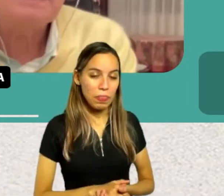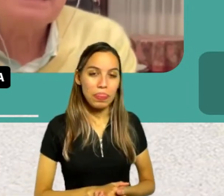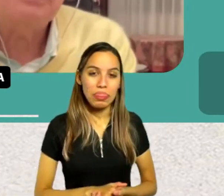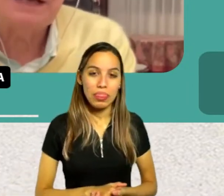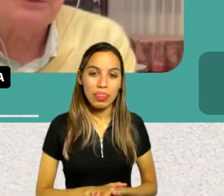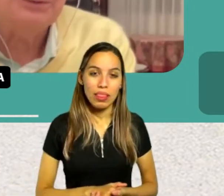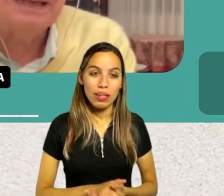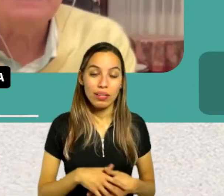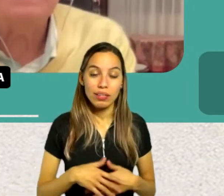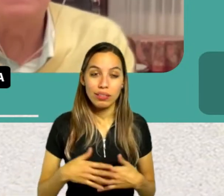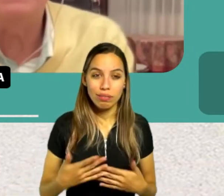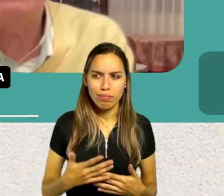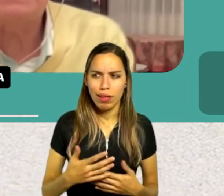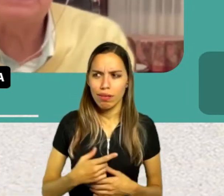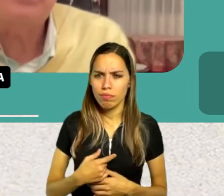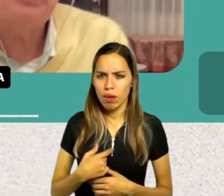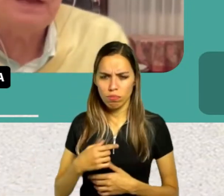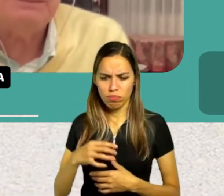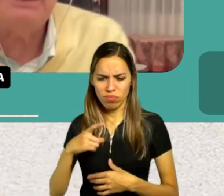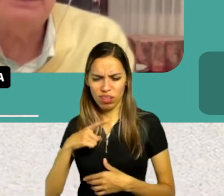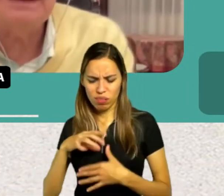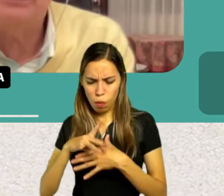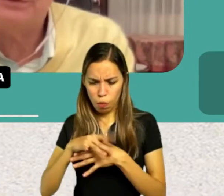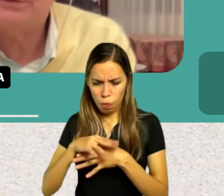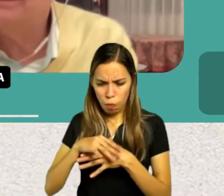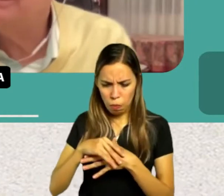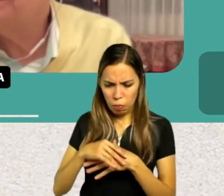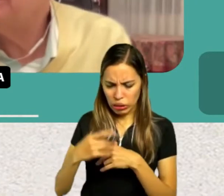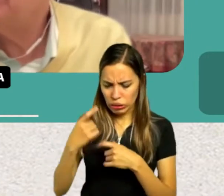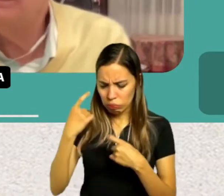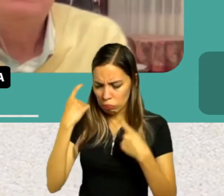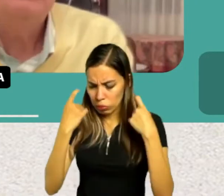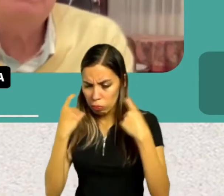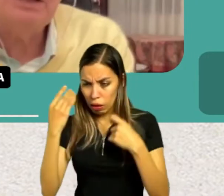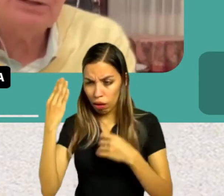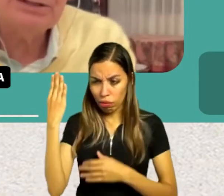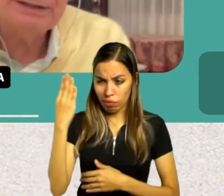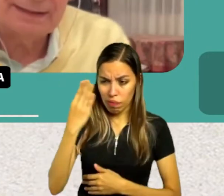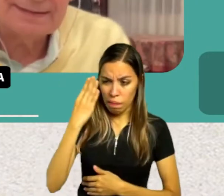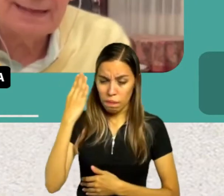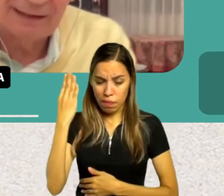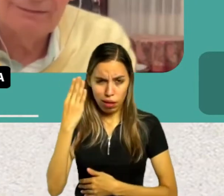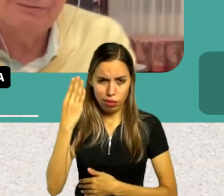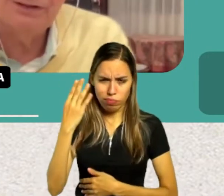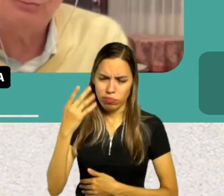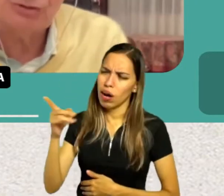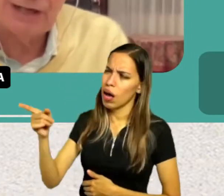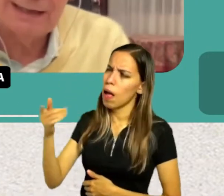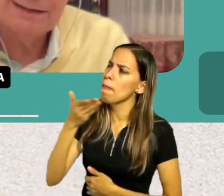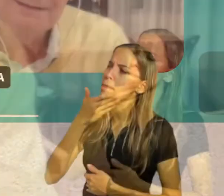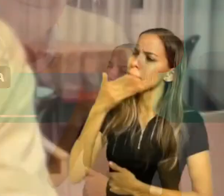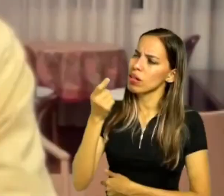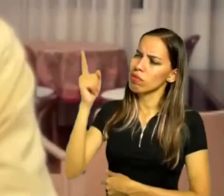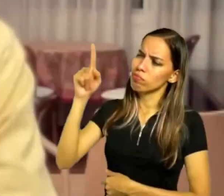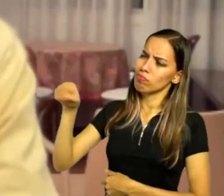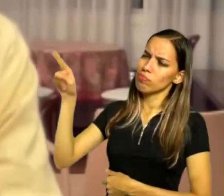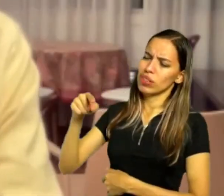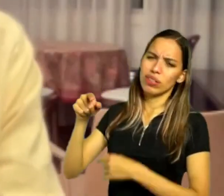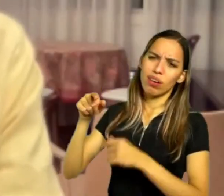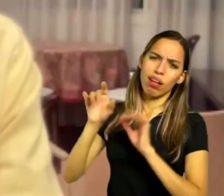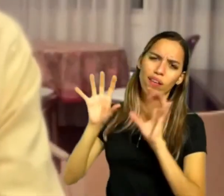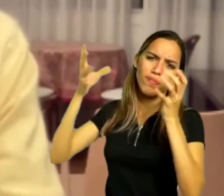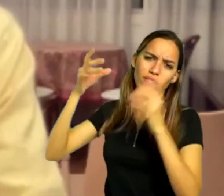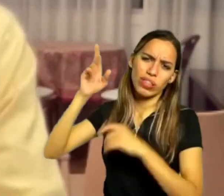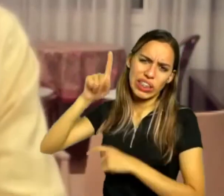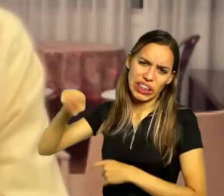Eu comecei a ficar doente, comecei a ter febre, falei, Afonso, estou com febre, não é melhor a gente cancelar o evento já? Diz o